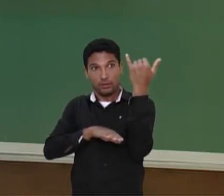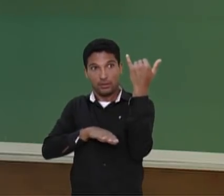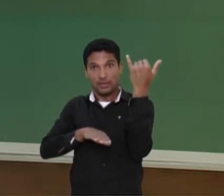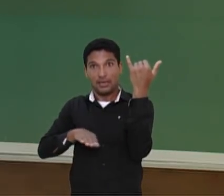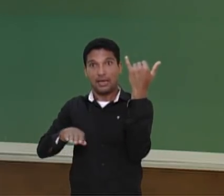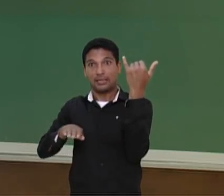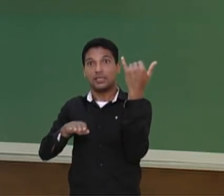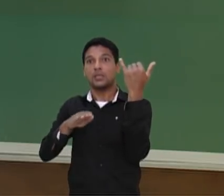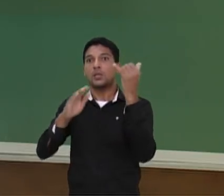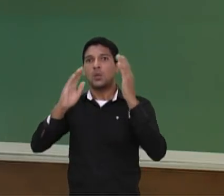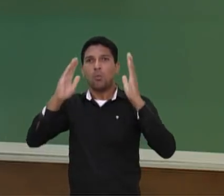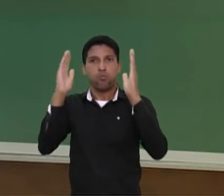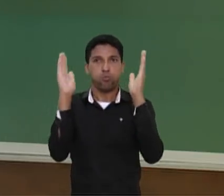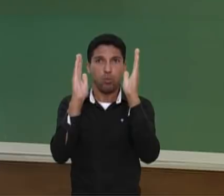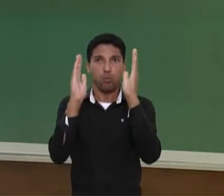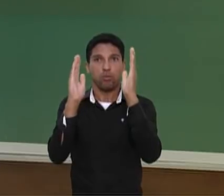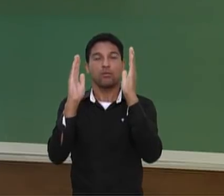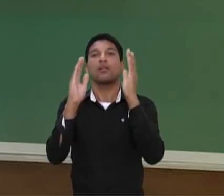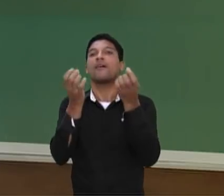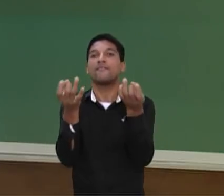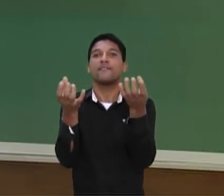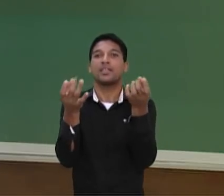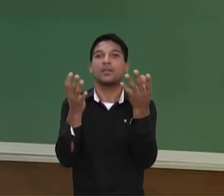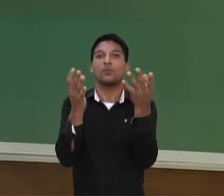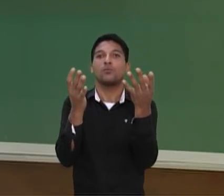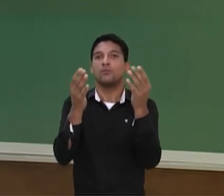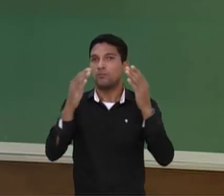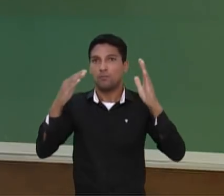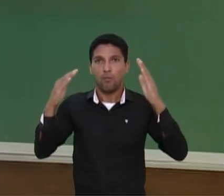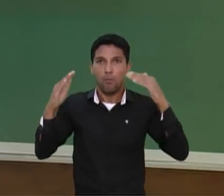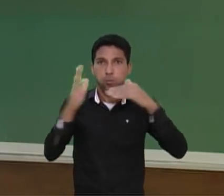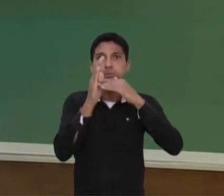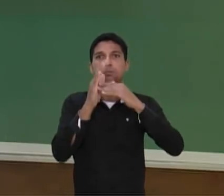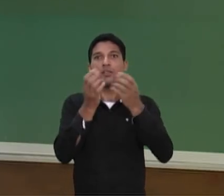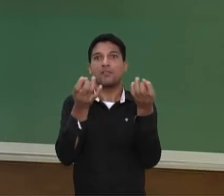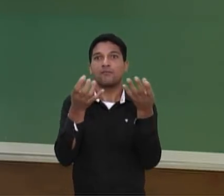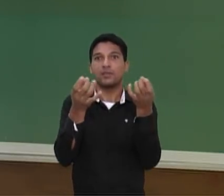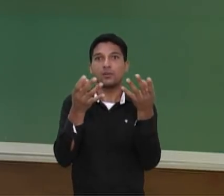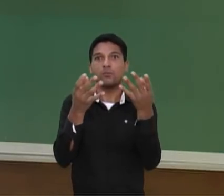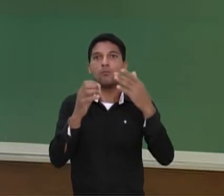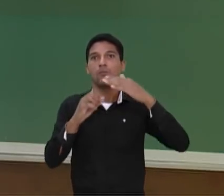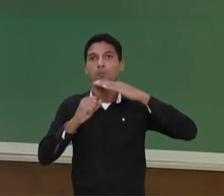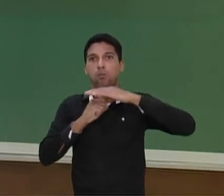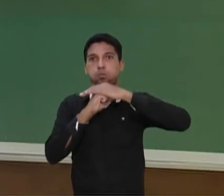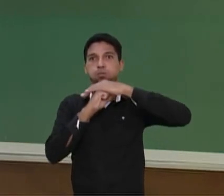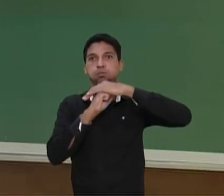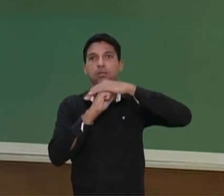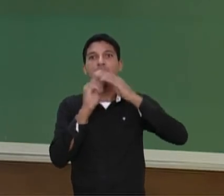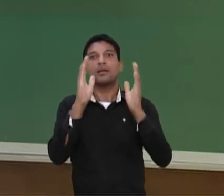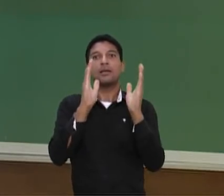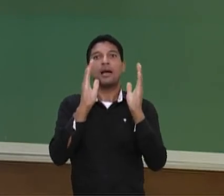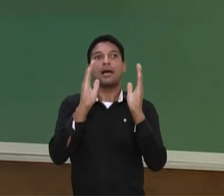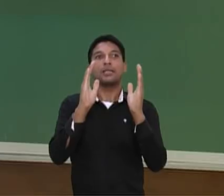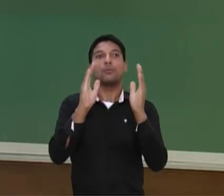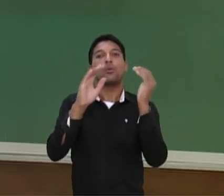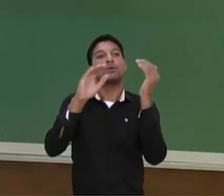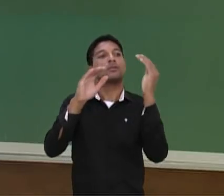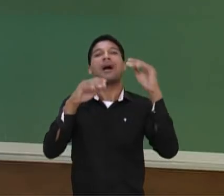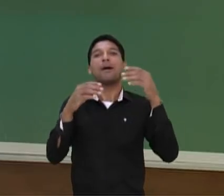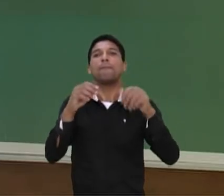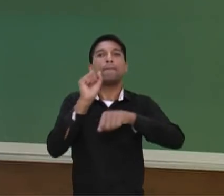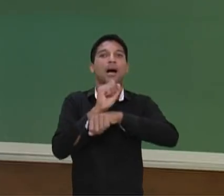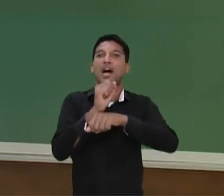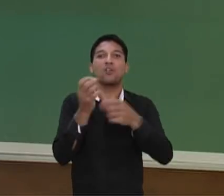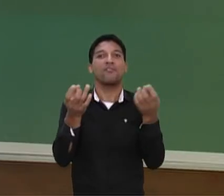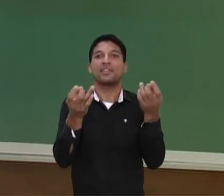vou vender a quantidade máxima depois daquele momento eu não vendo uma venda não vai ser superior a venda vai começar